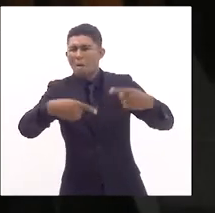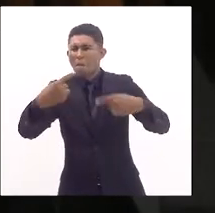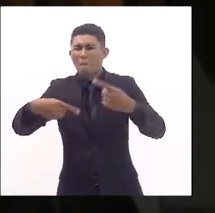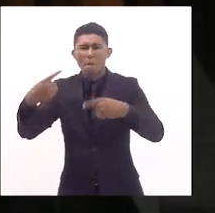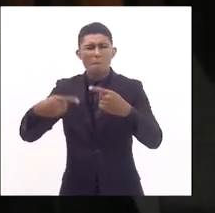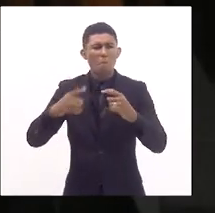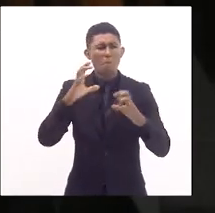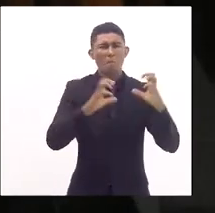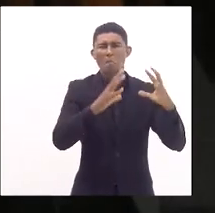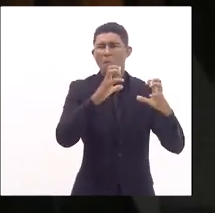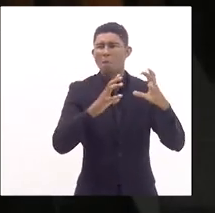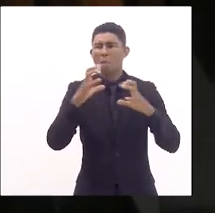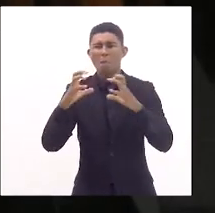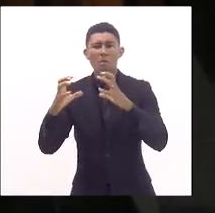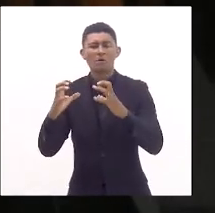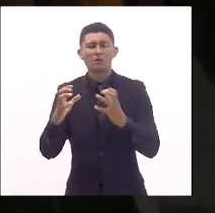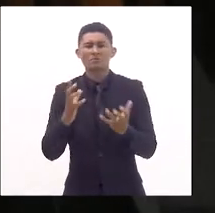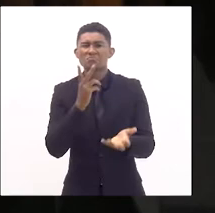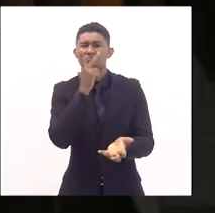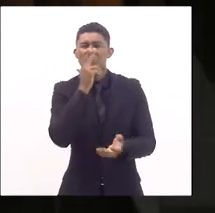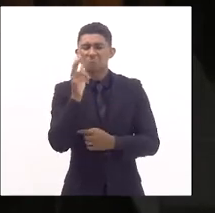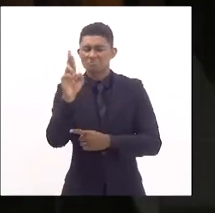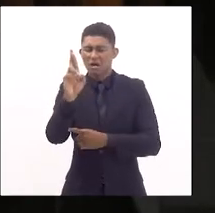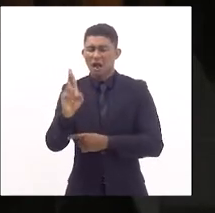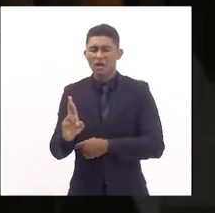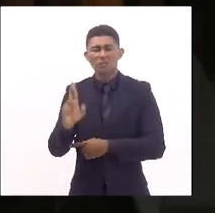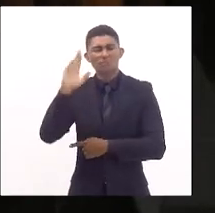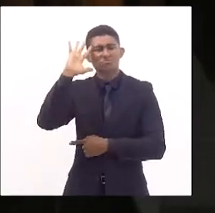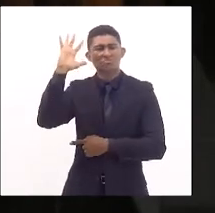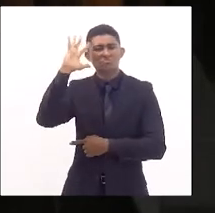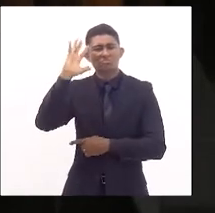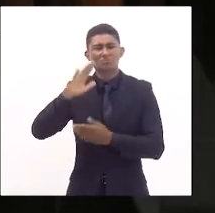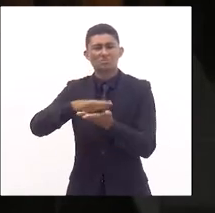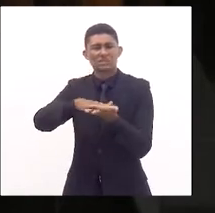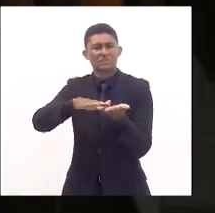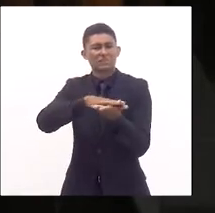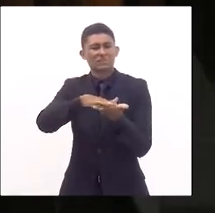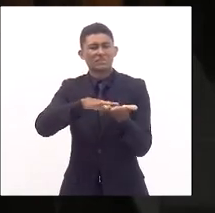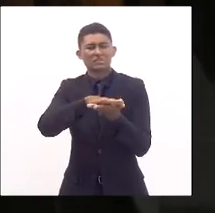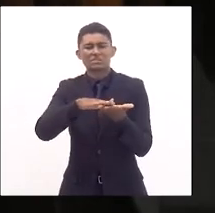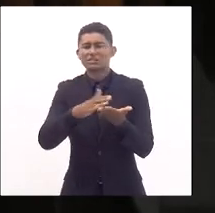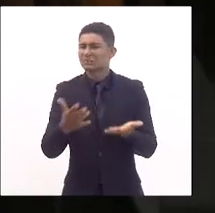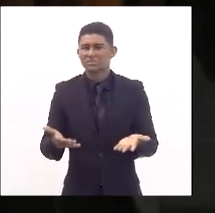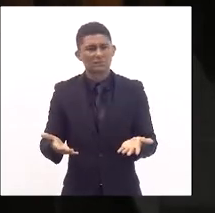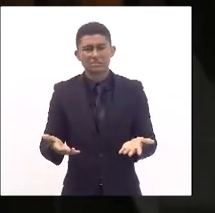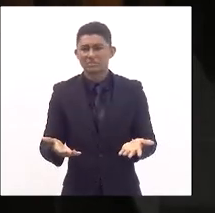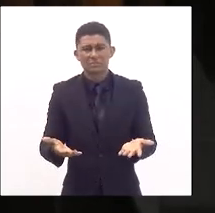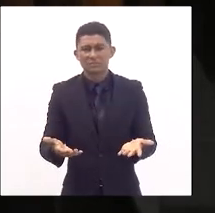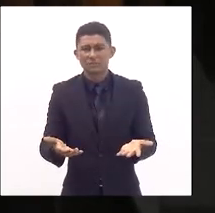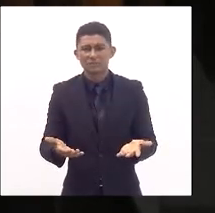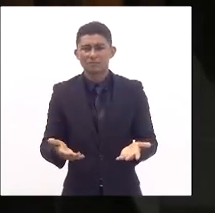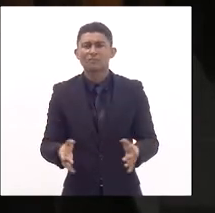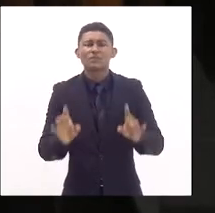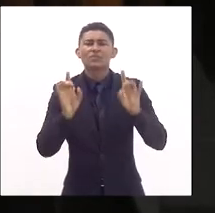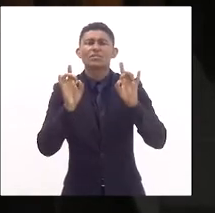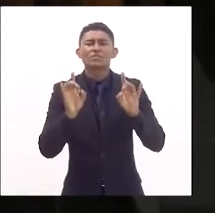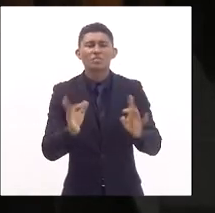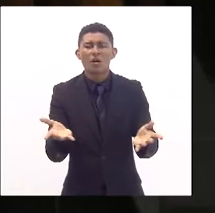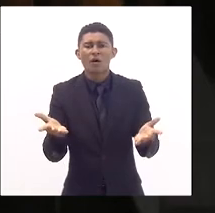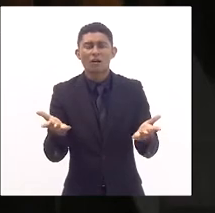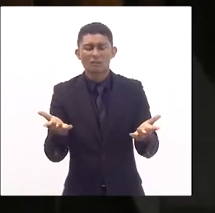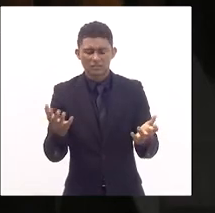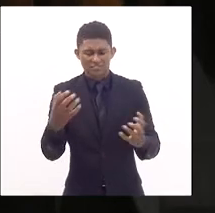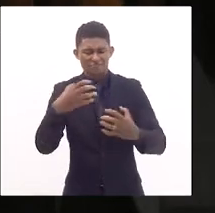o que de Racionais não tem nada suas não tem nada são discussões que vão pelas